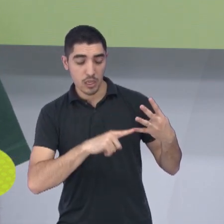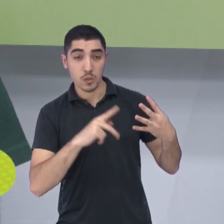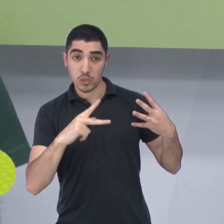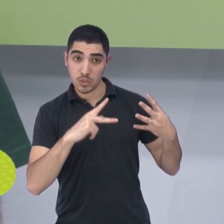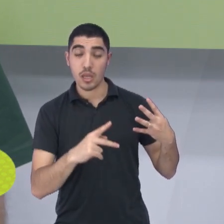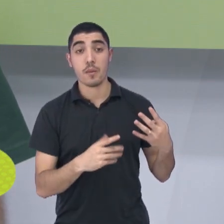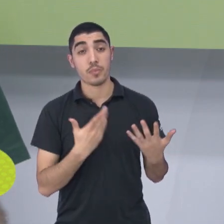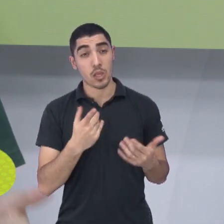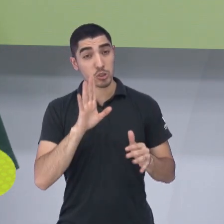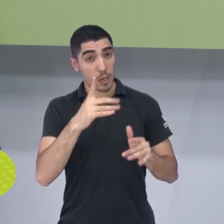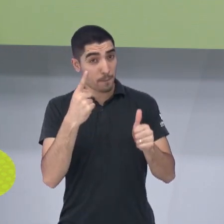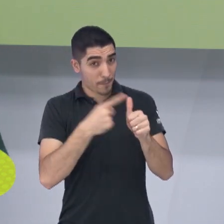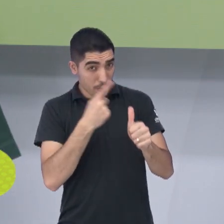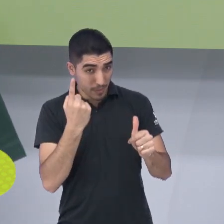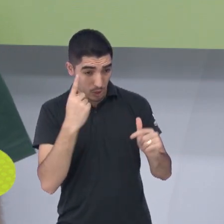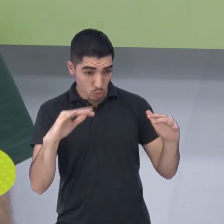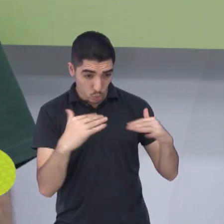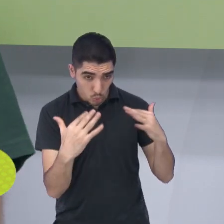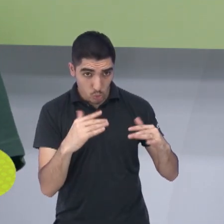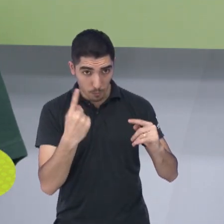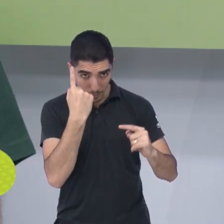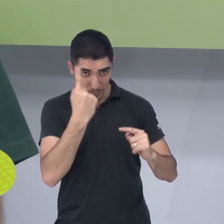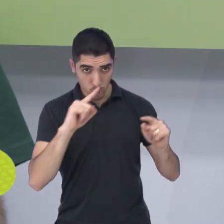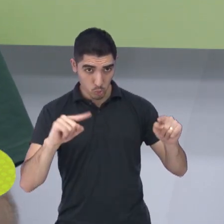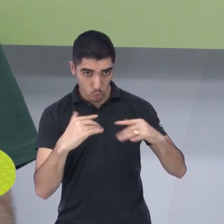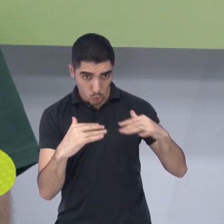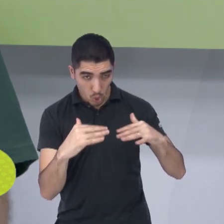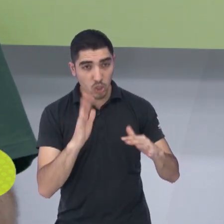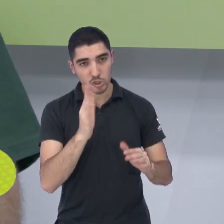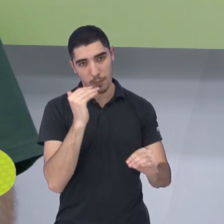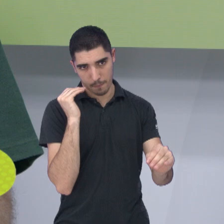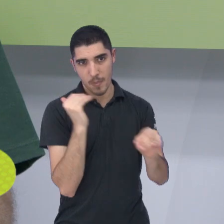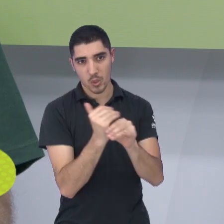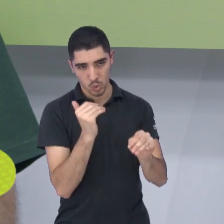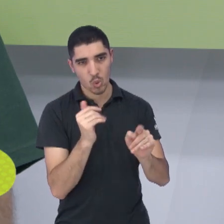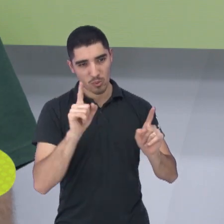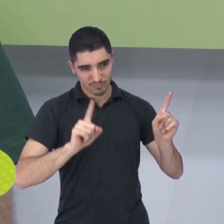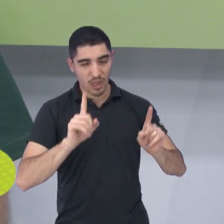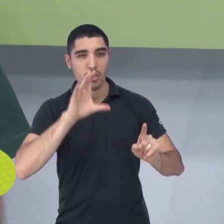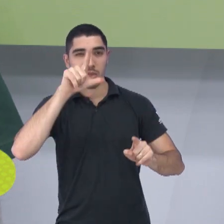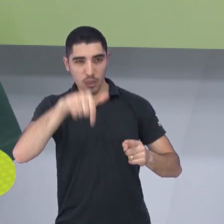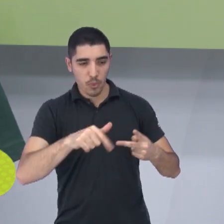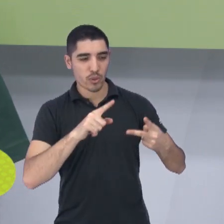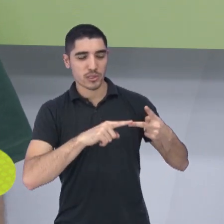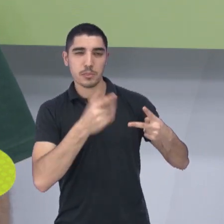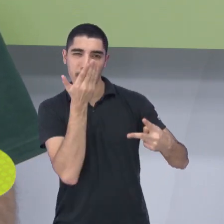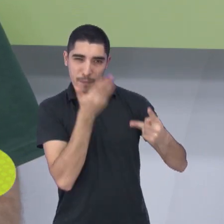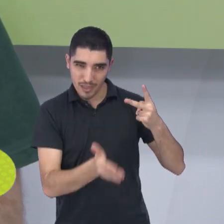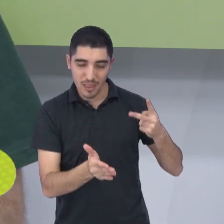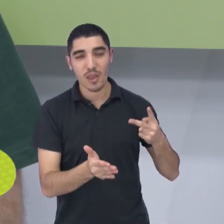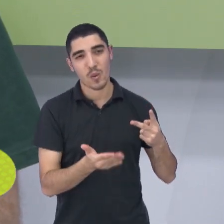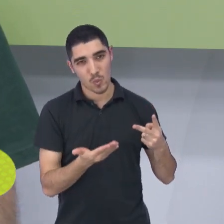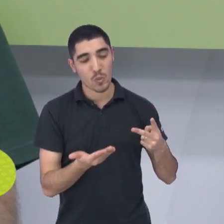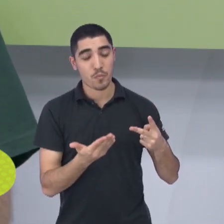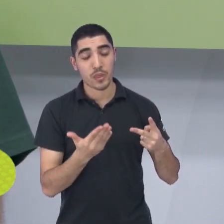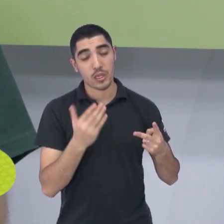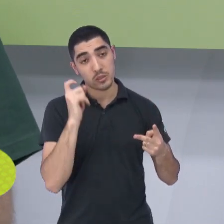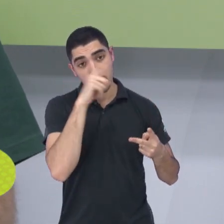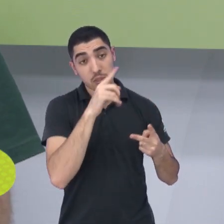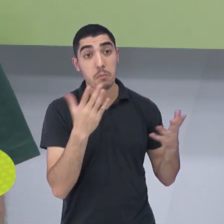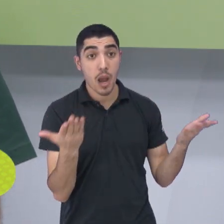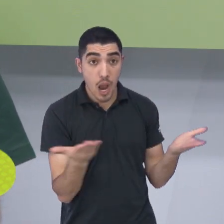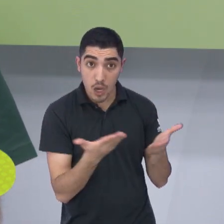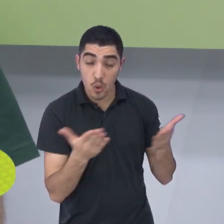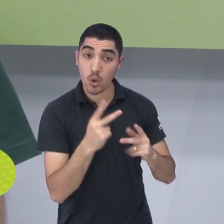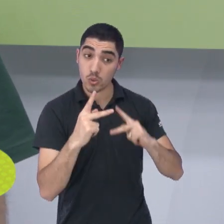contra o Ituano, perdeu 2 pontos em casa, que, né, nessa classificação são complicados, não pode perder. Mas agora tem que